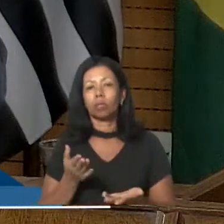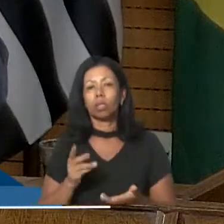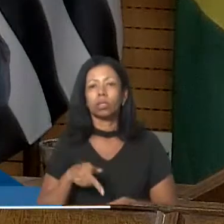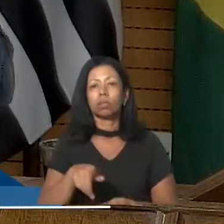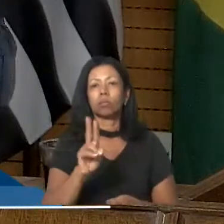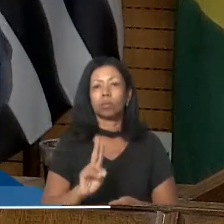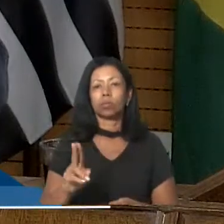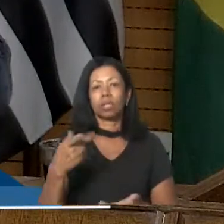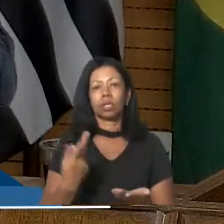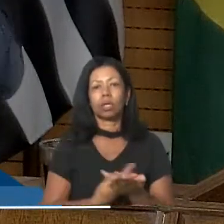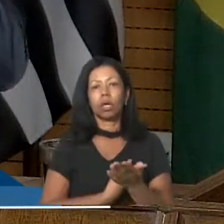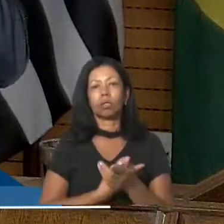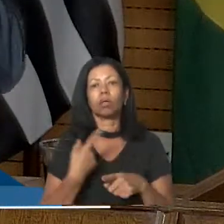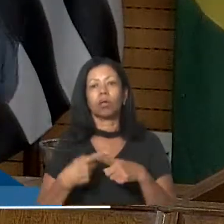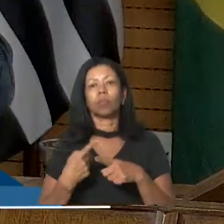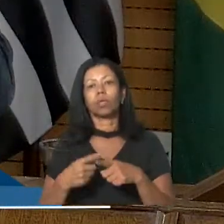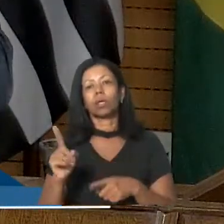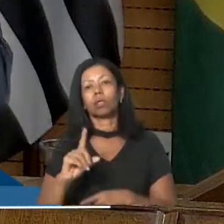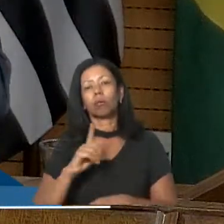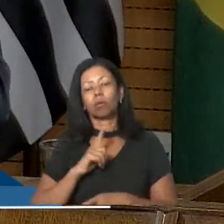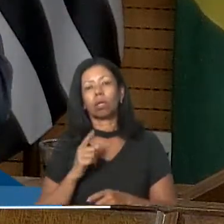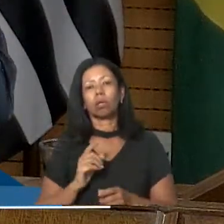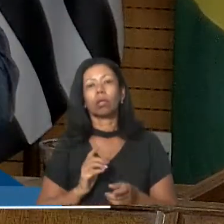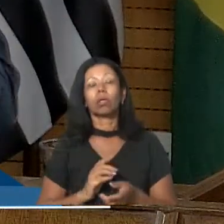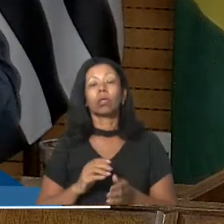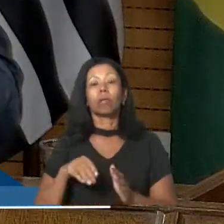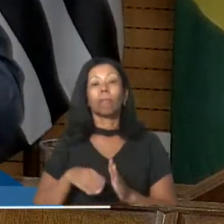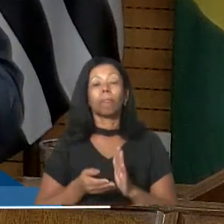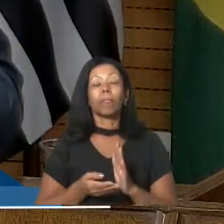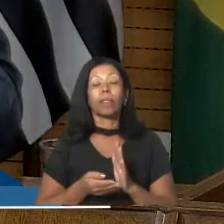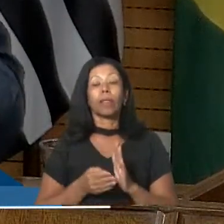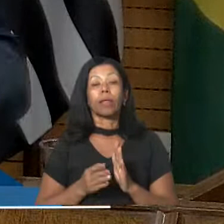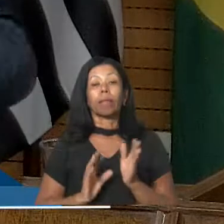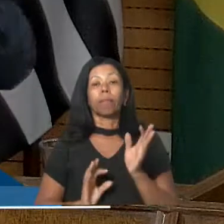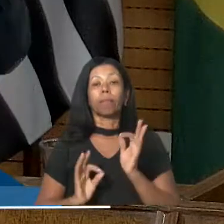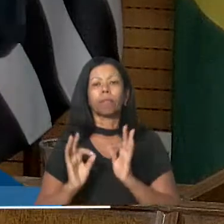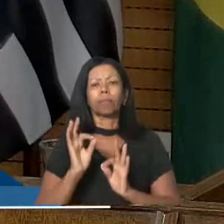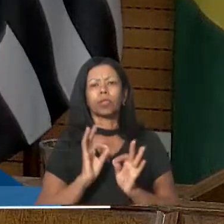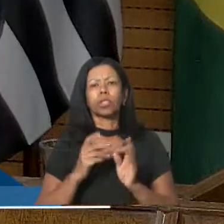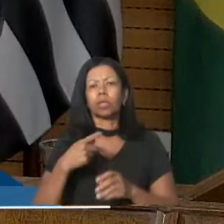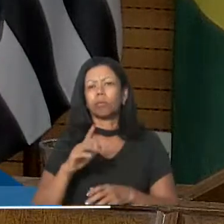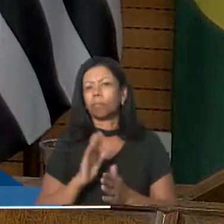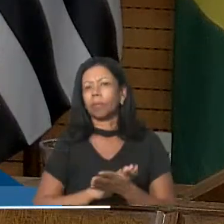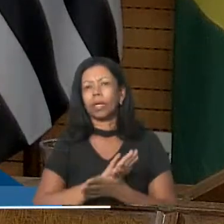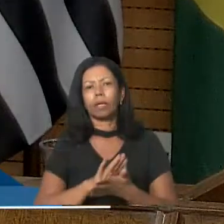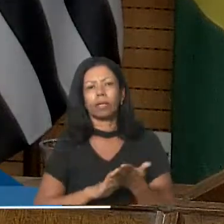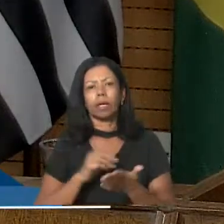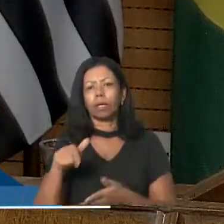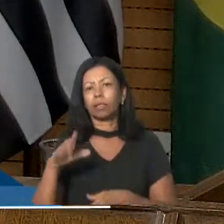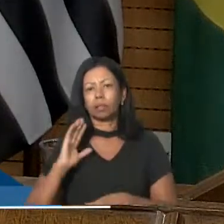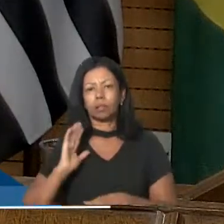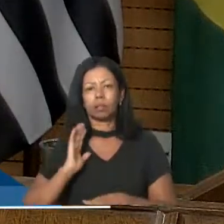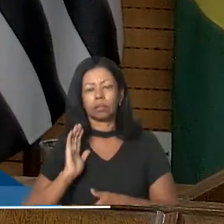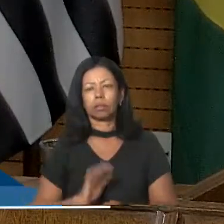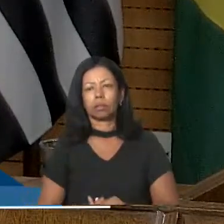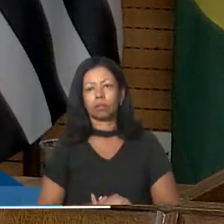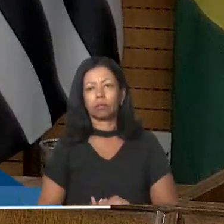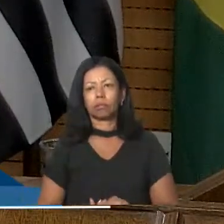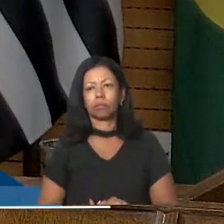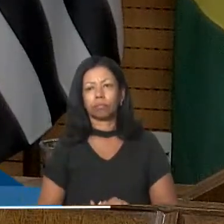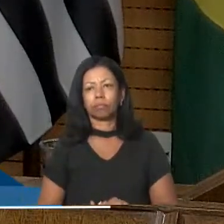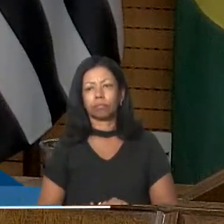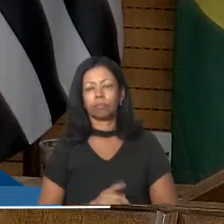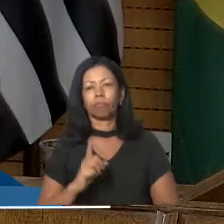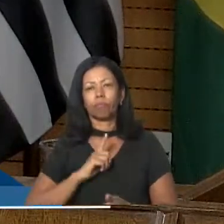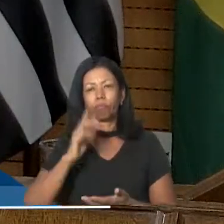errônea. Por quê? Porque não existe programação para nada nessa cidade. Só concluindo, senhor presidente. Tudo bem. Eu tenho